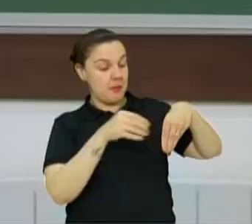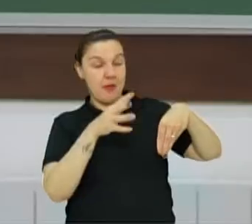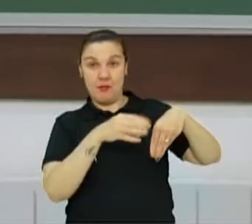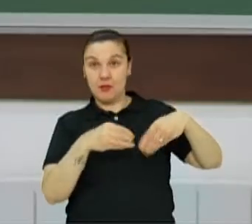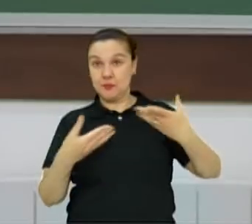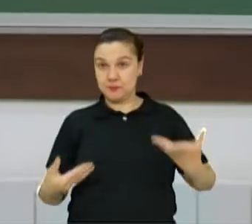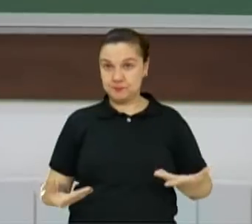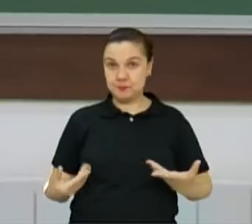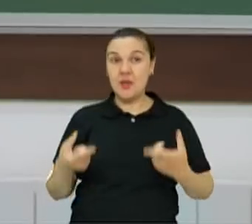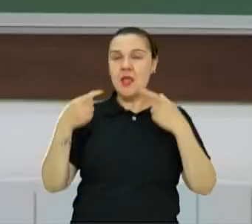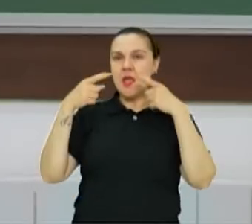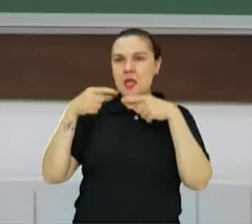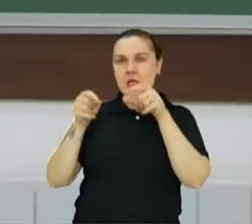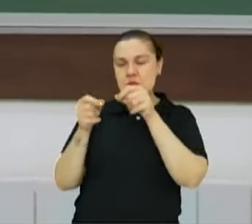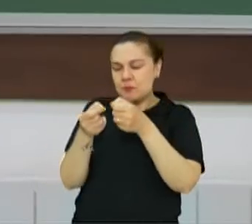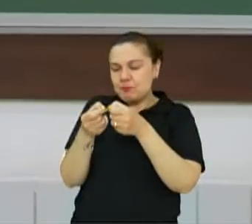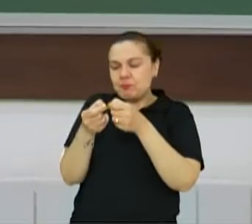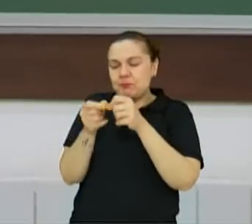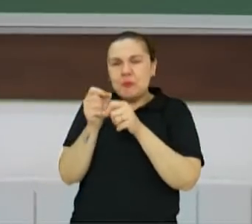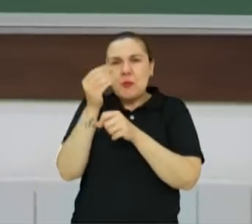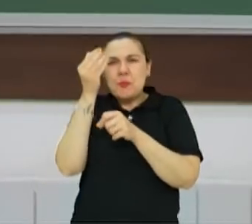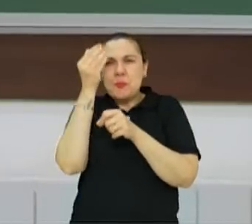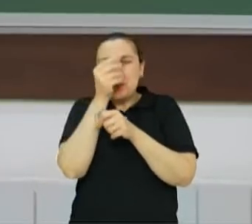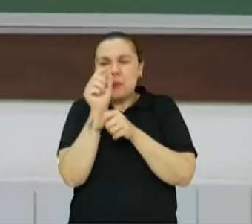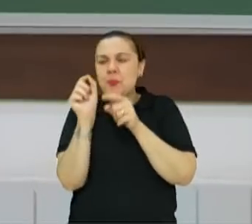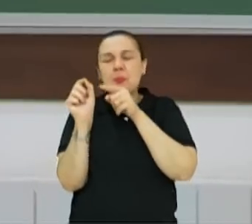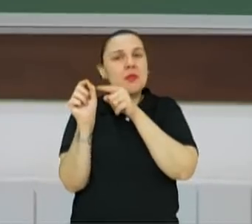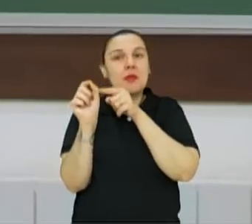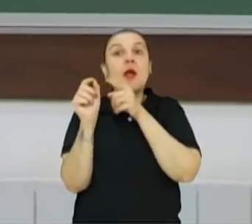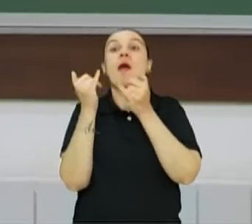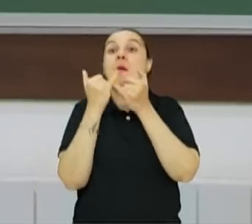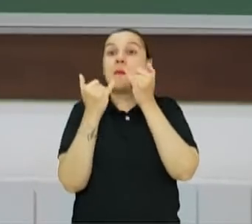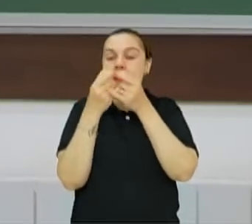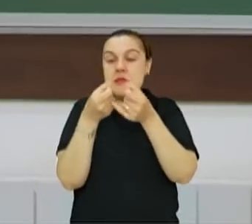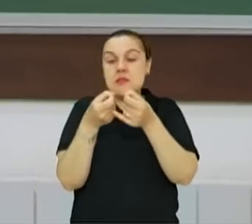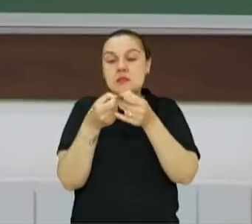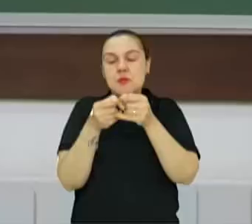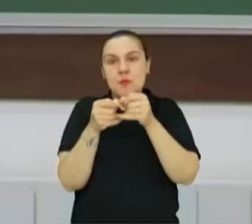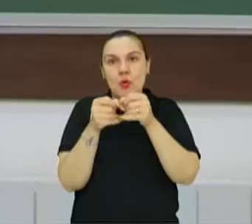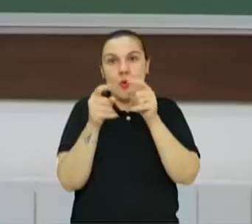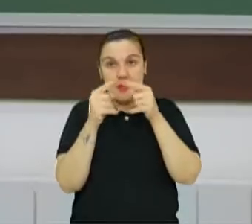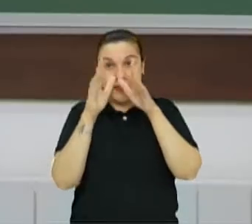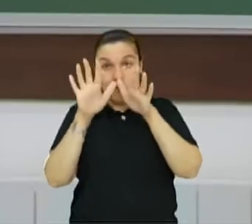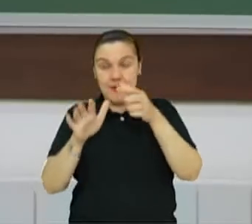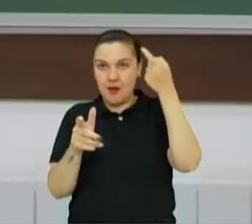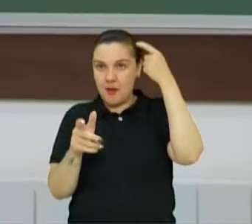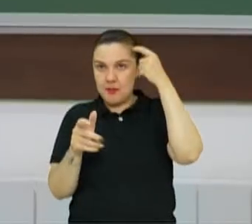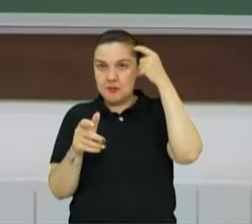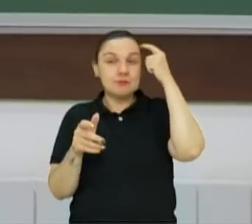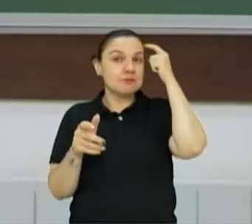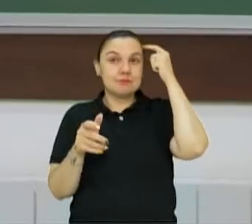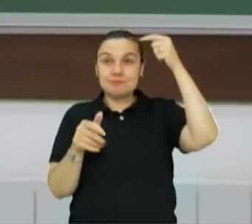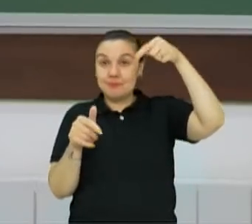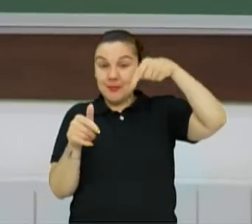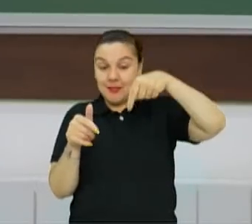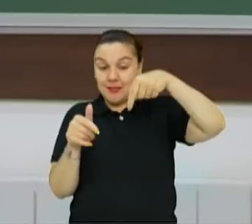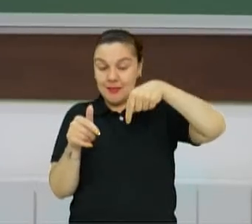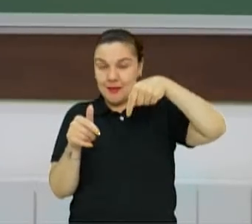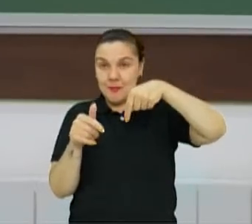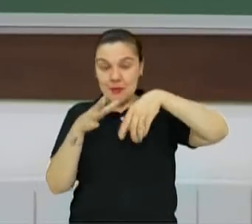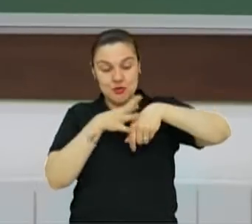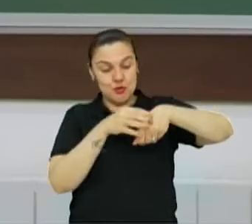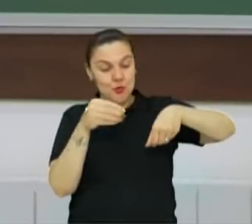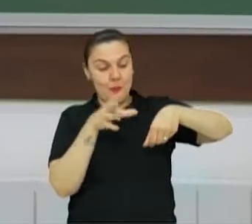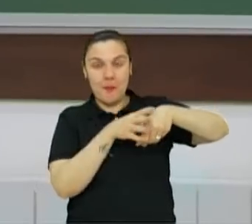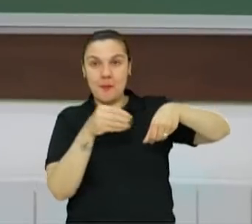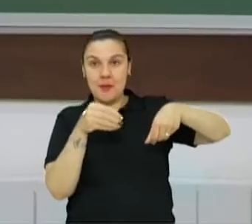inseto, um bichinho muito pequenininho, tá? Tipo um piolho mesmo, só que ao invés de ficar no cabelo, ele fica nos pelos